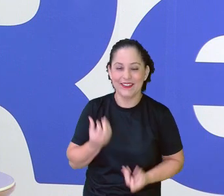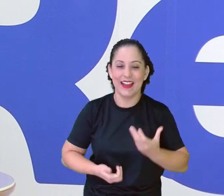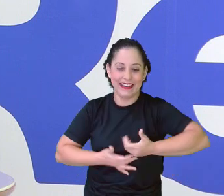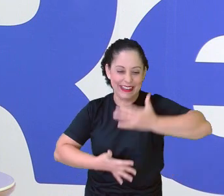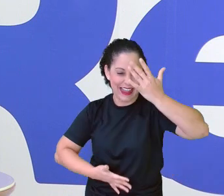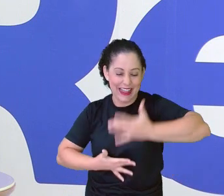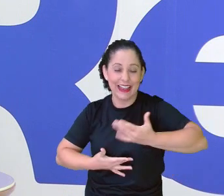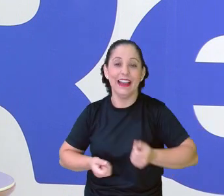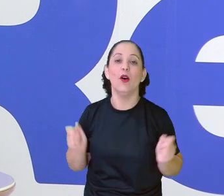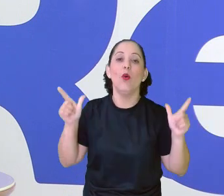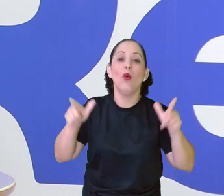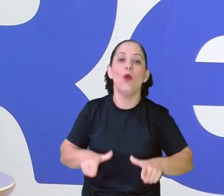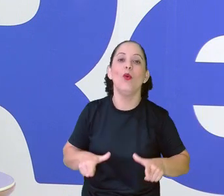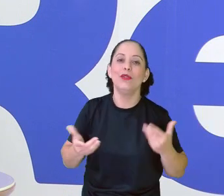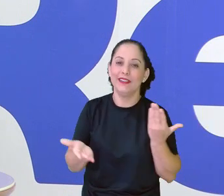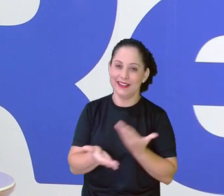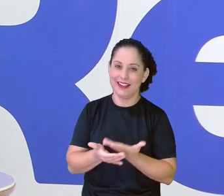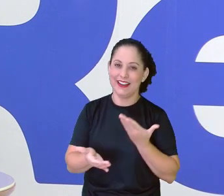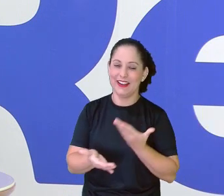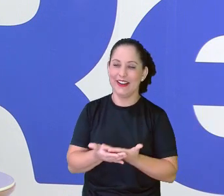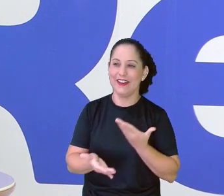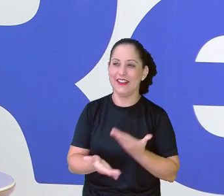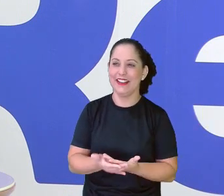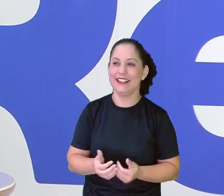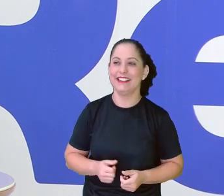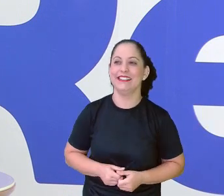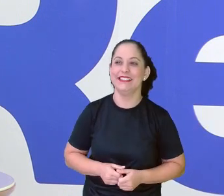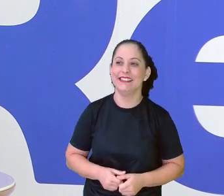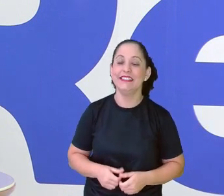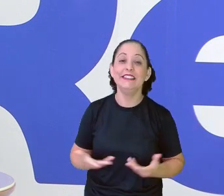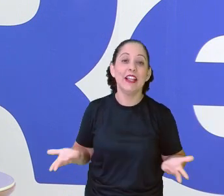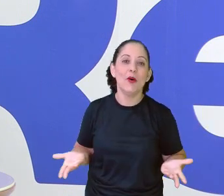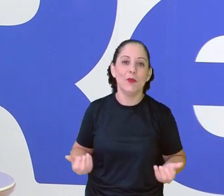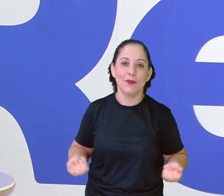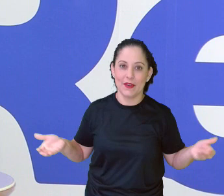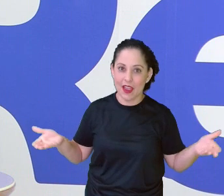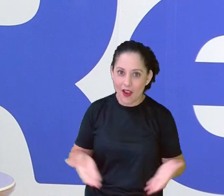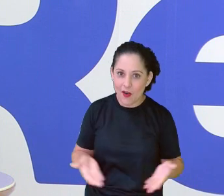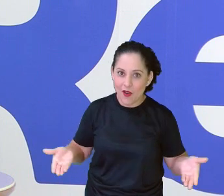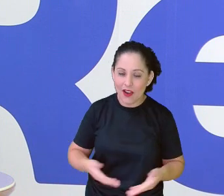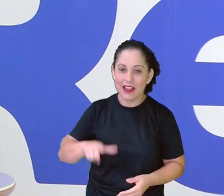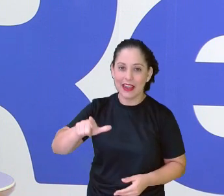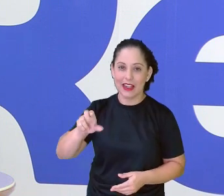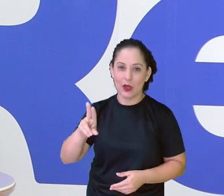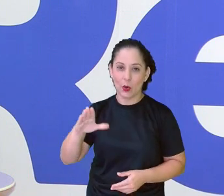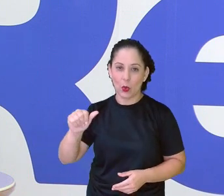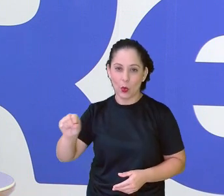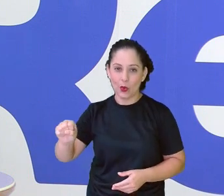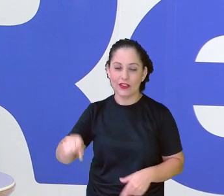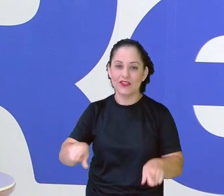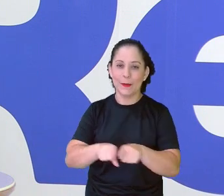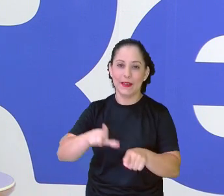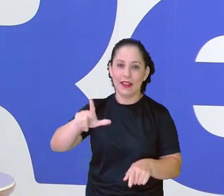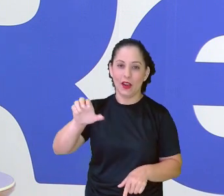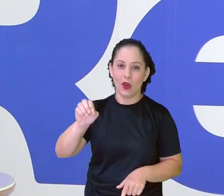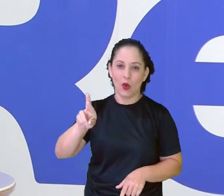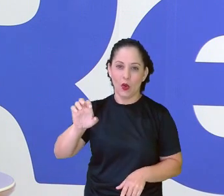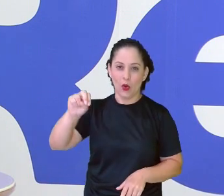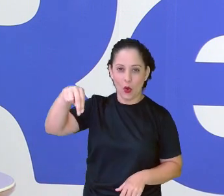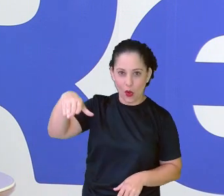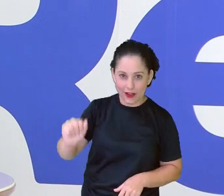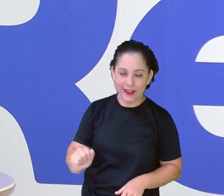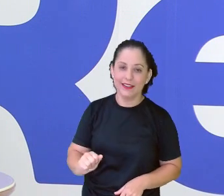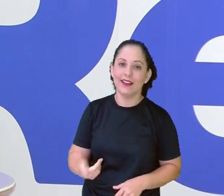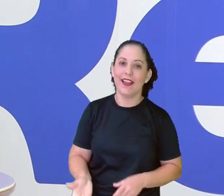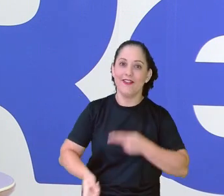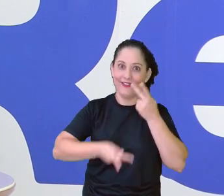onde está assistindo a sua aula. Ai, que ótimo, eu adoro. Então, olha, começou aqui pelo Lucas e pela Lorena, dizendo que estão em Pernambuco, né,